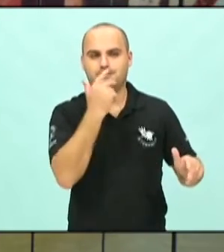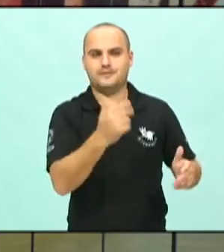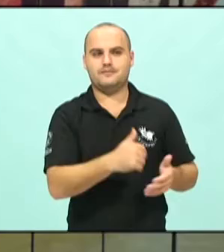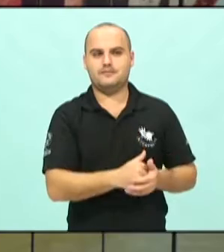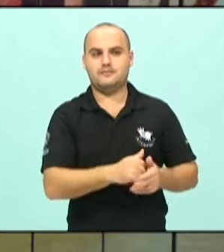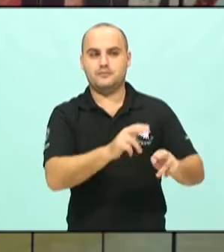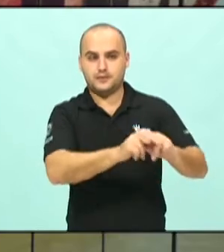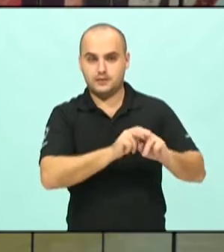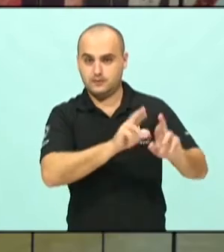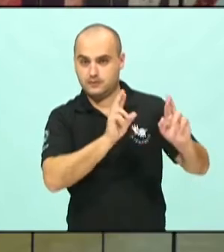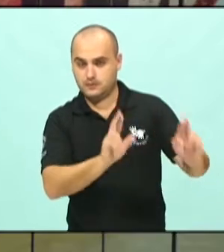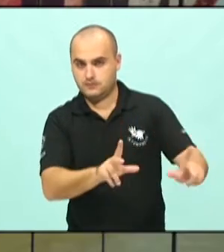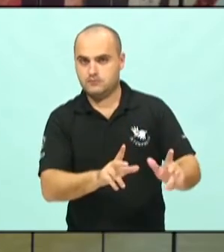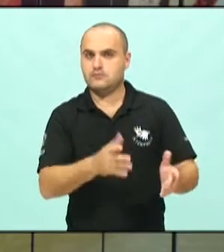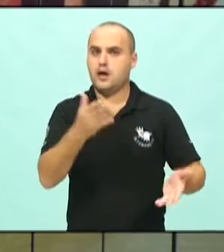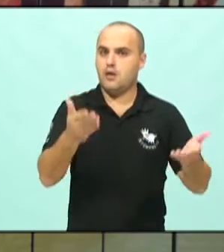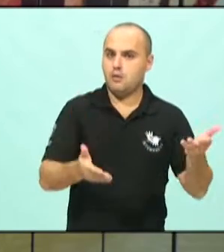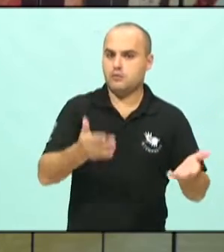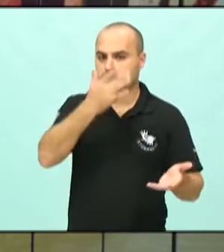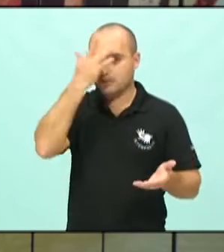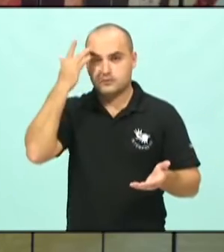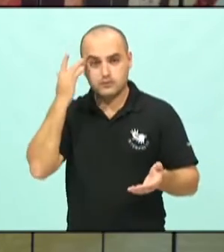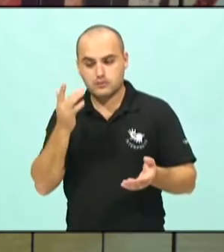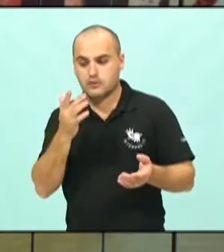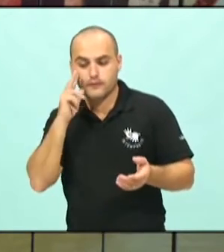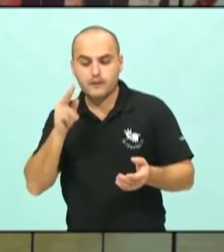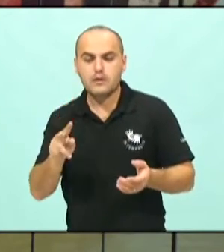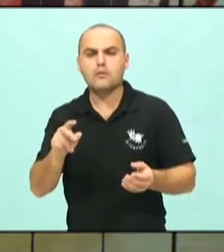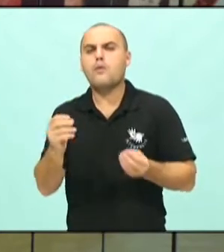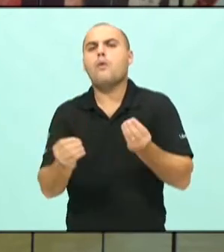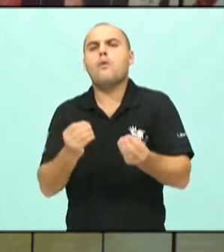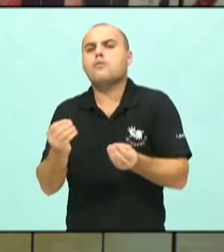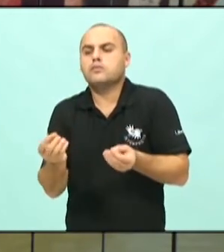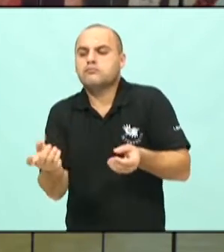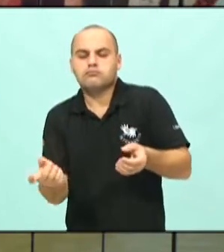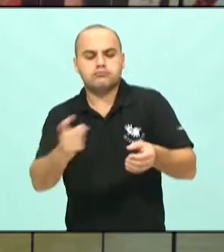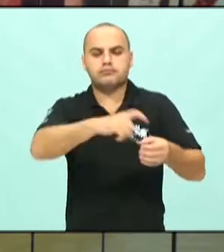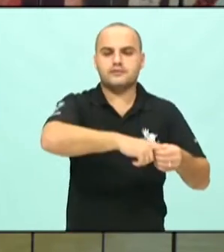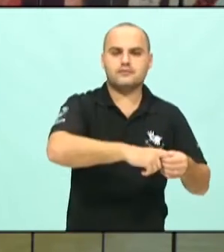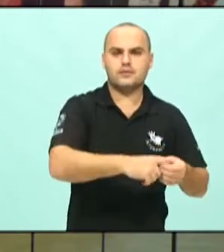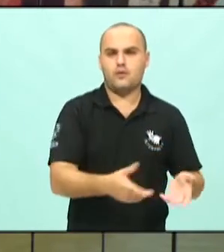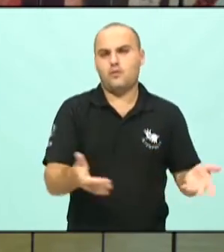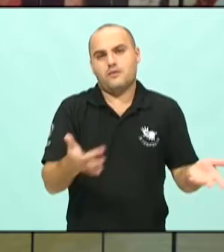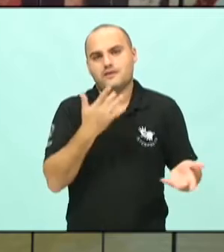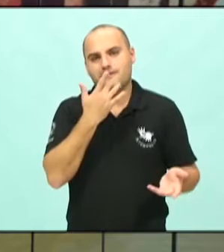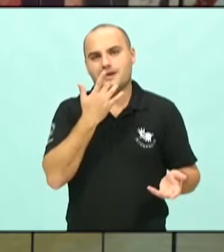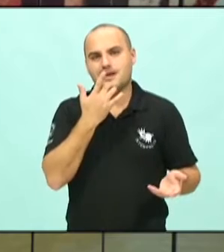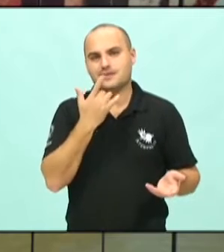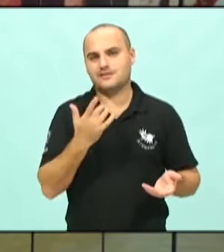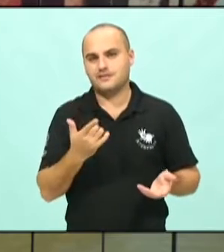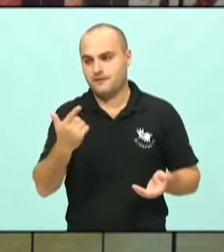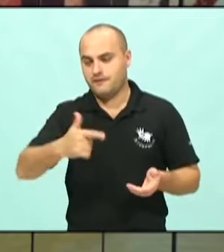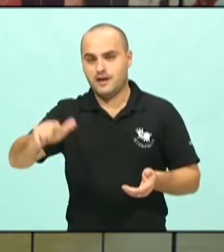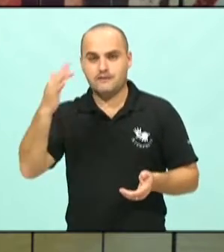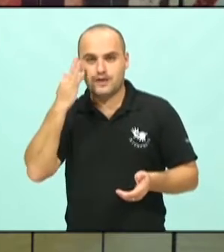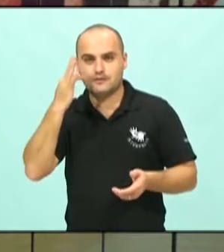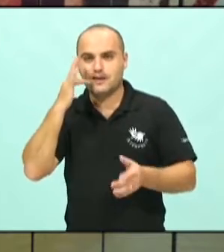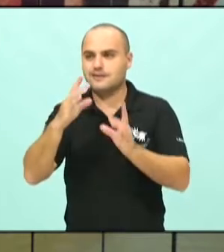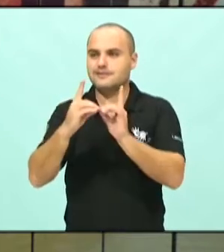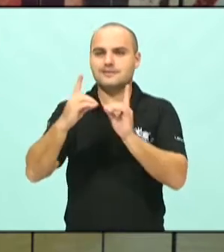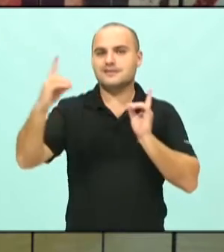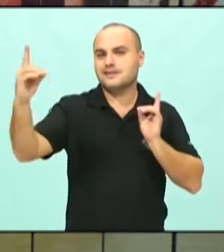alguns licenciados que a gente teve, ele se reenquadrou. De que forma, Paulo? Hoje está muito fácil. Você faz uma faculdade à